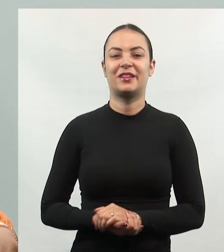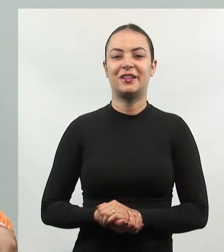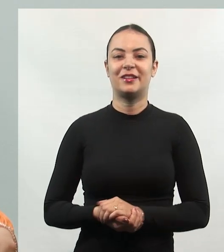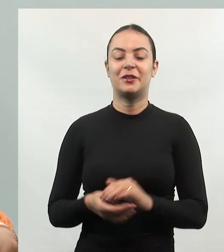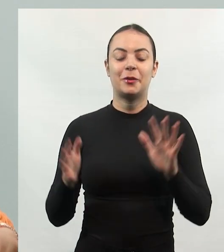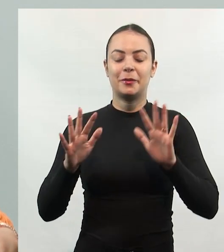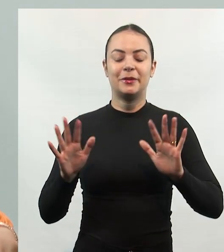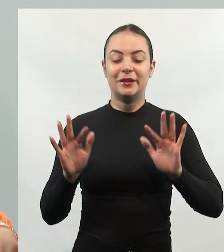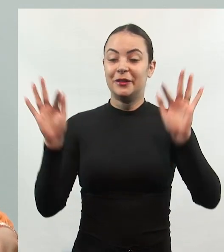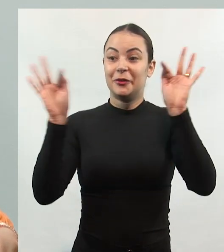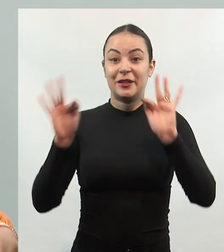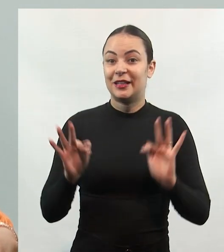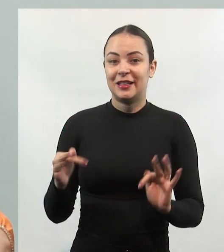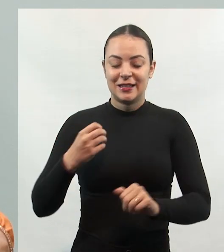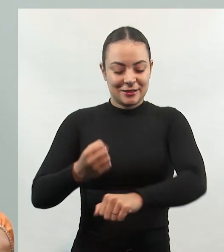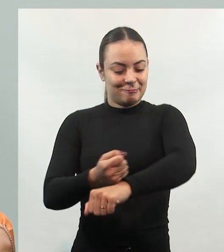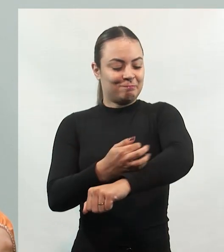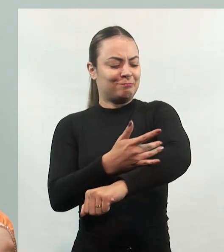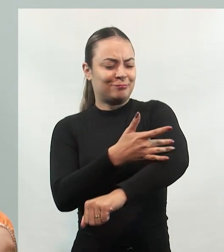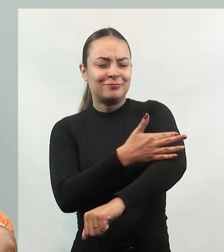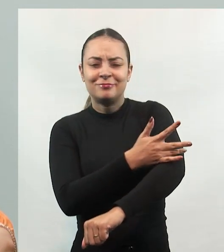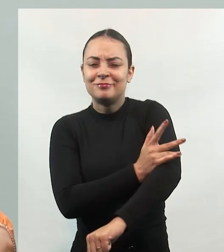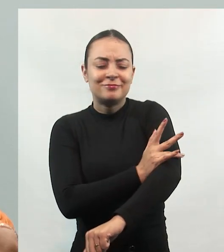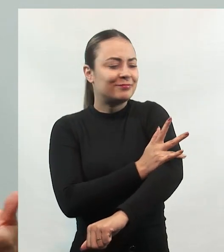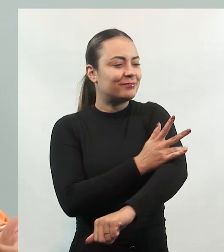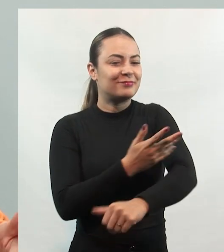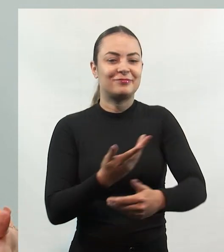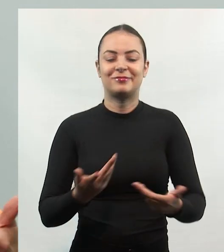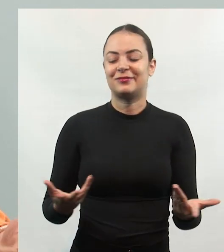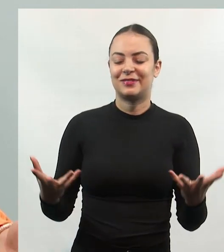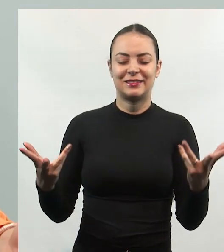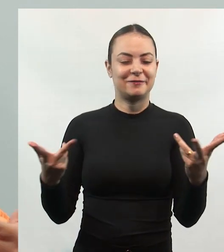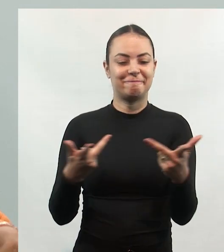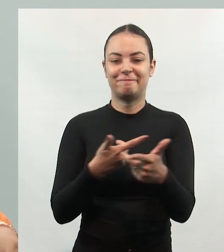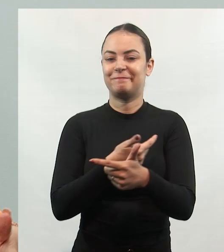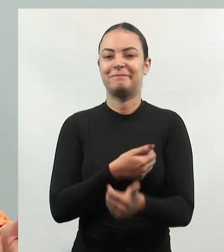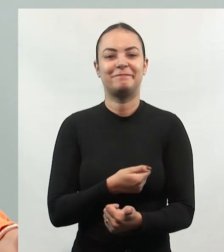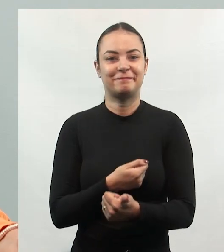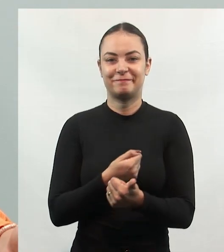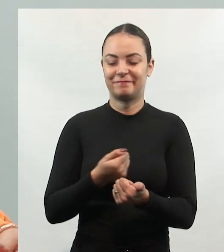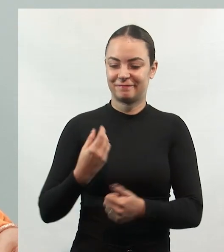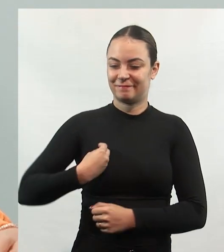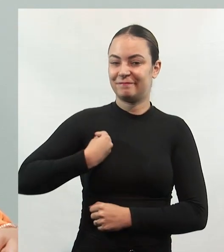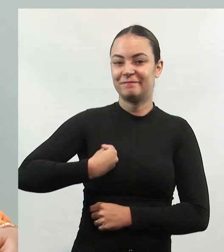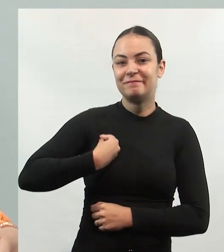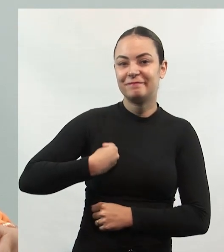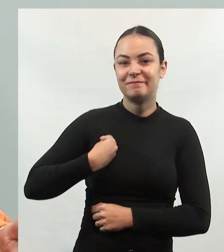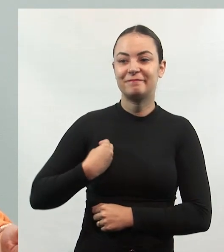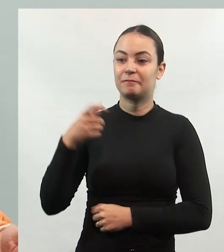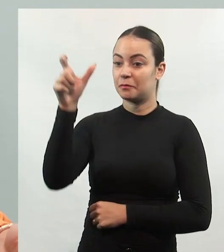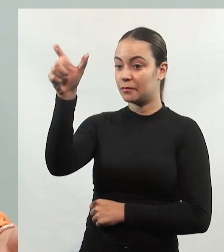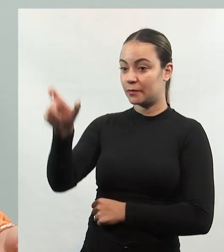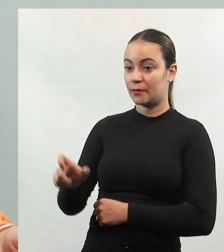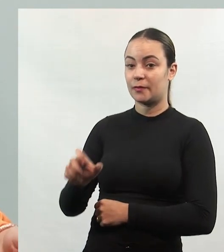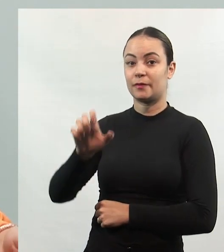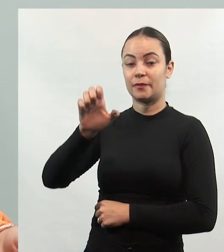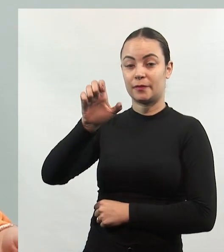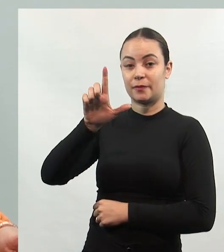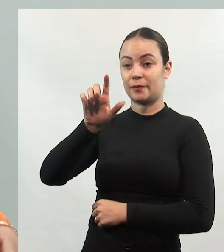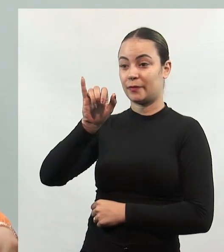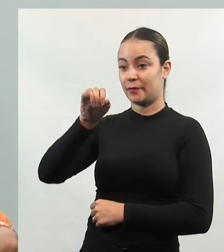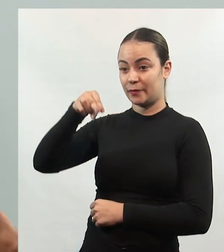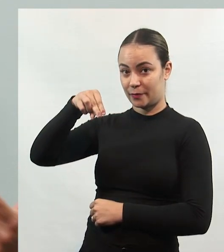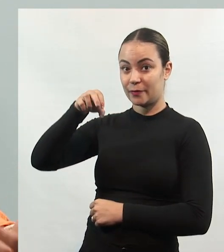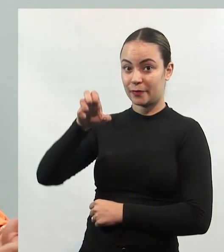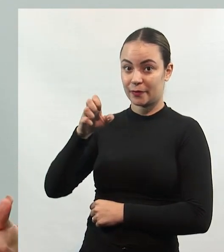A Eline, ela tem essa competência de falar e nos emocionar, até porque na apresentação